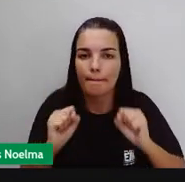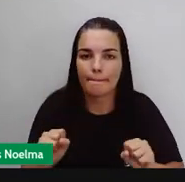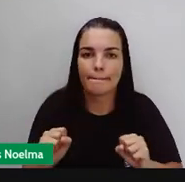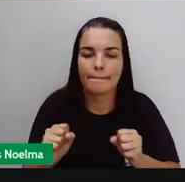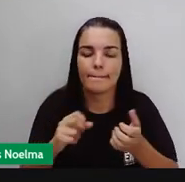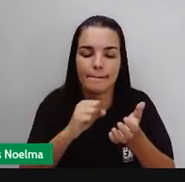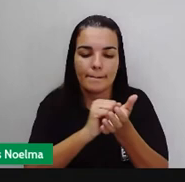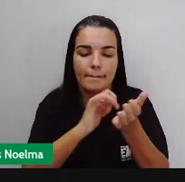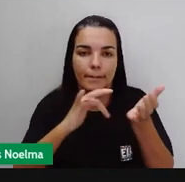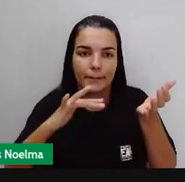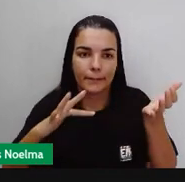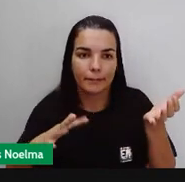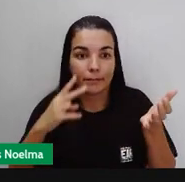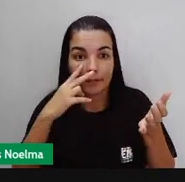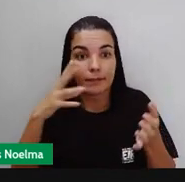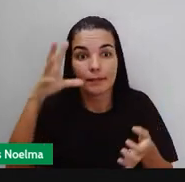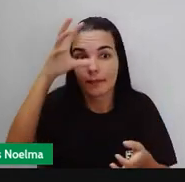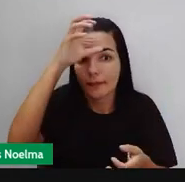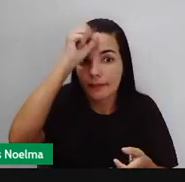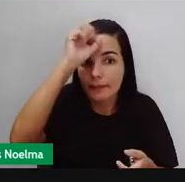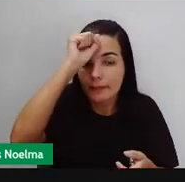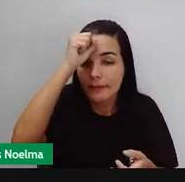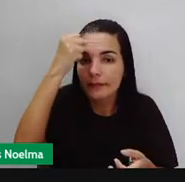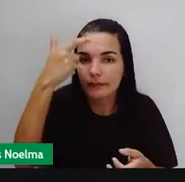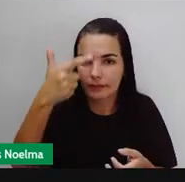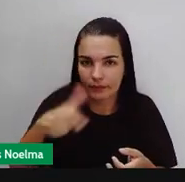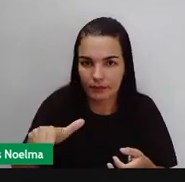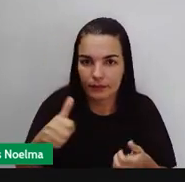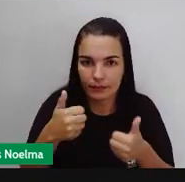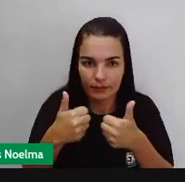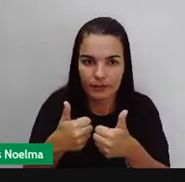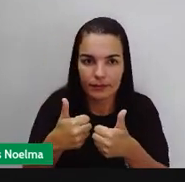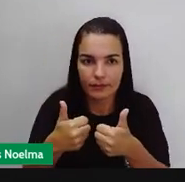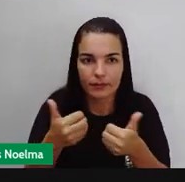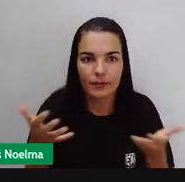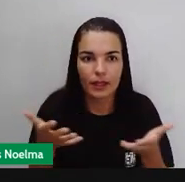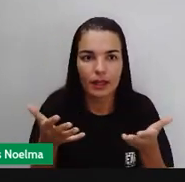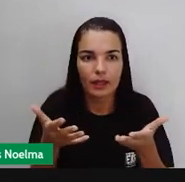possam aprender o máximo possível, certo?